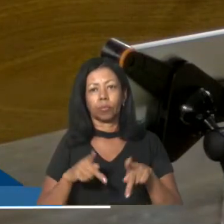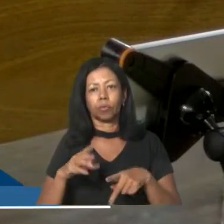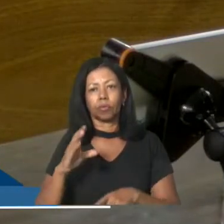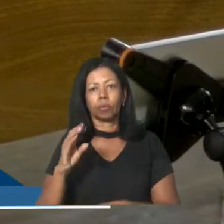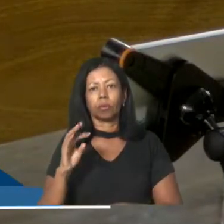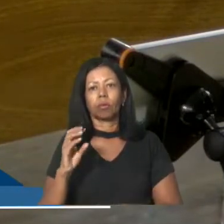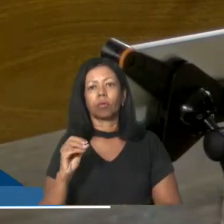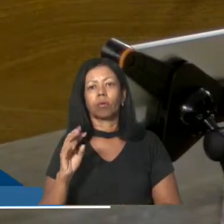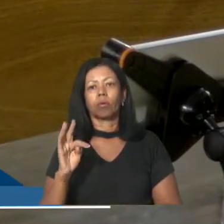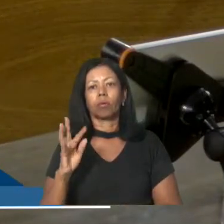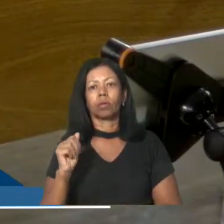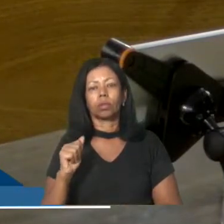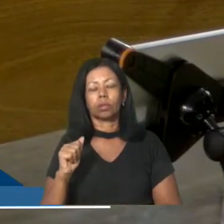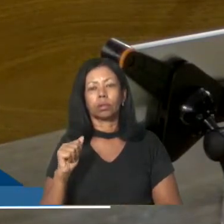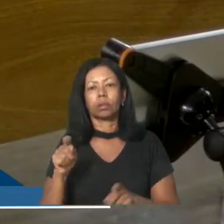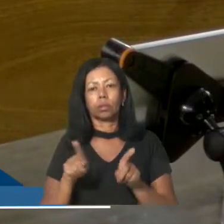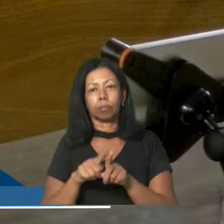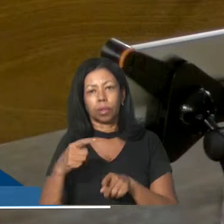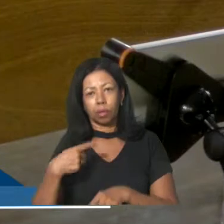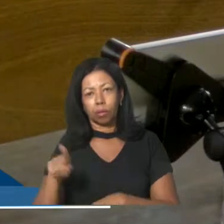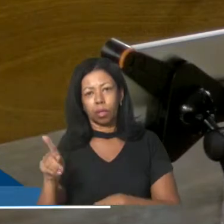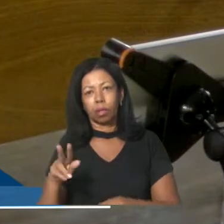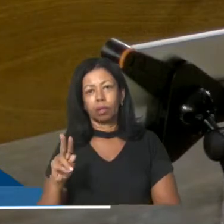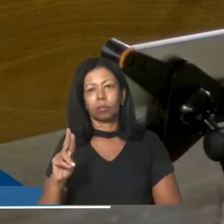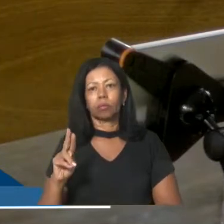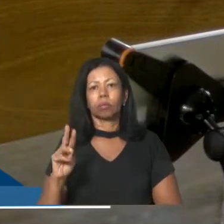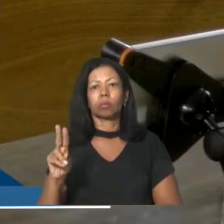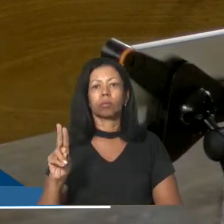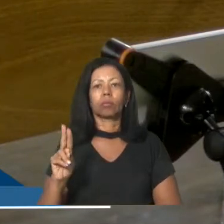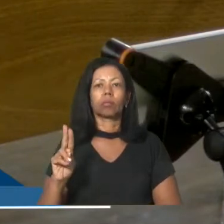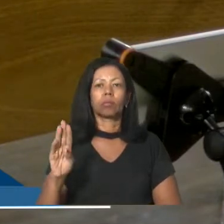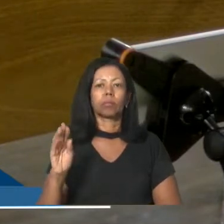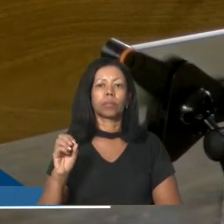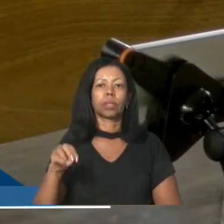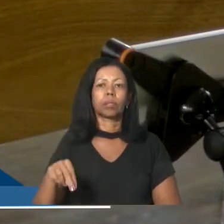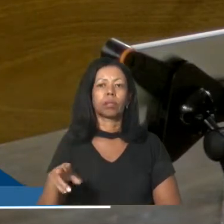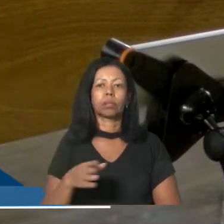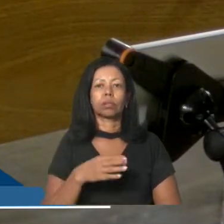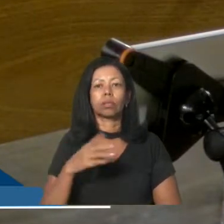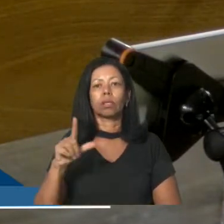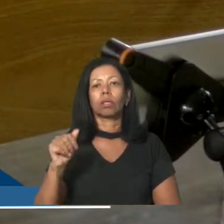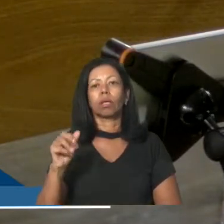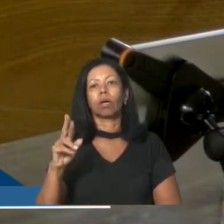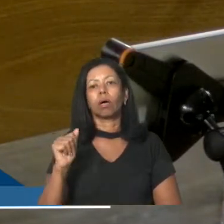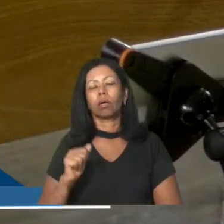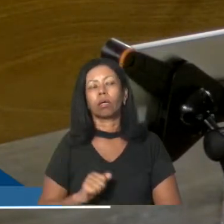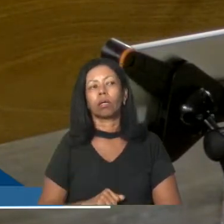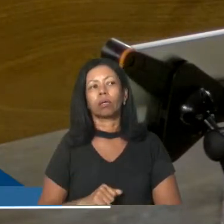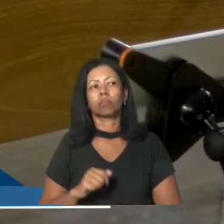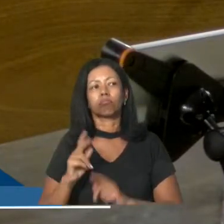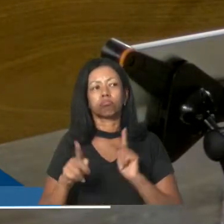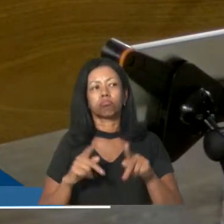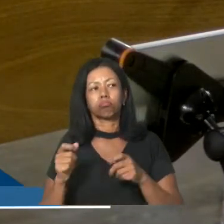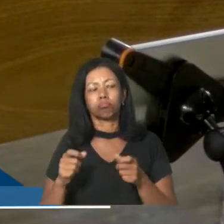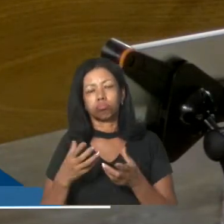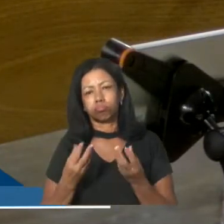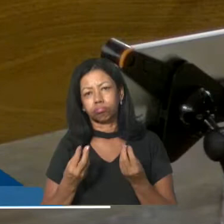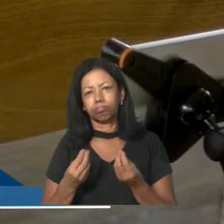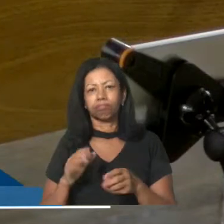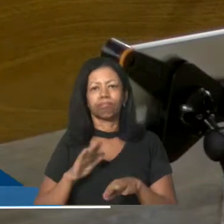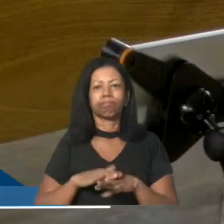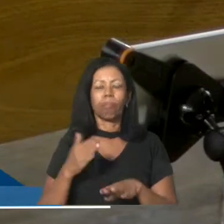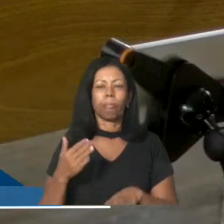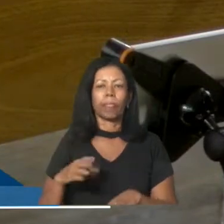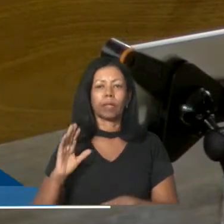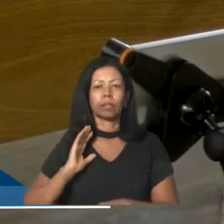hoje estão lá no conjunto Rubens Lara ali e tal, a população ali tem aumentado muito. E lembrando que isso é uma cidade que